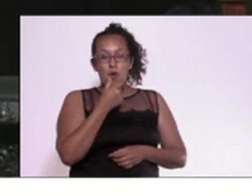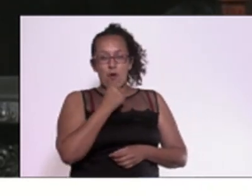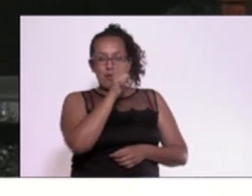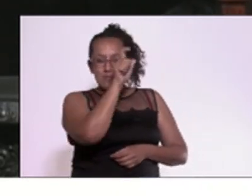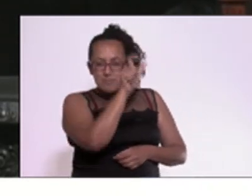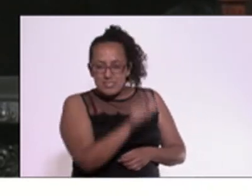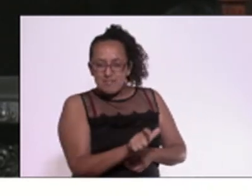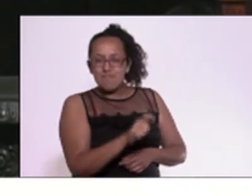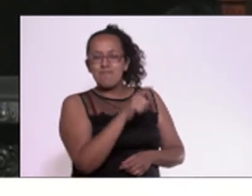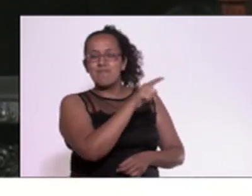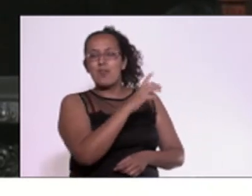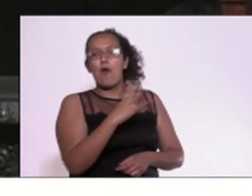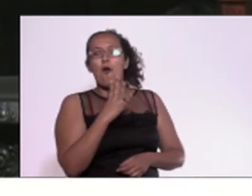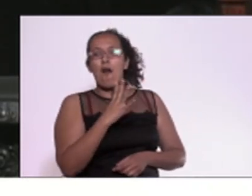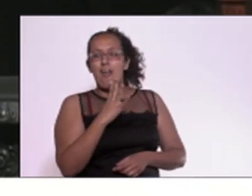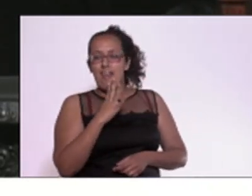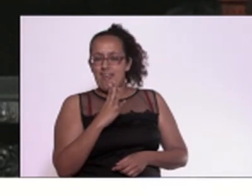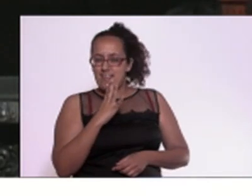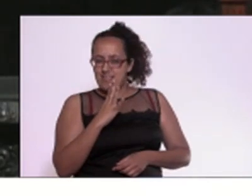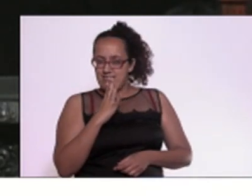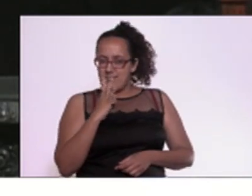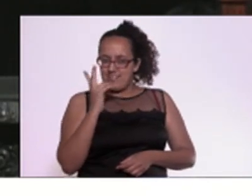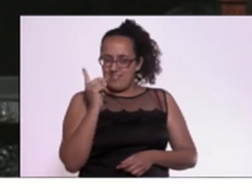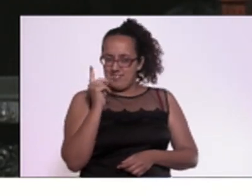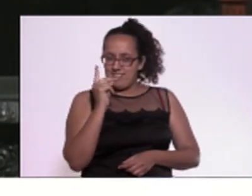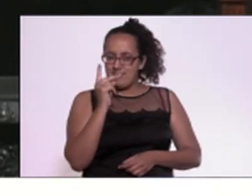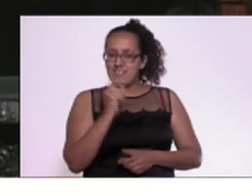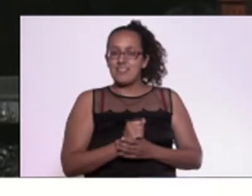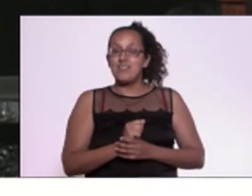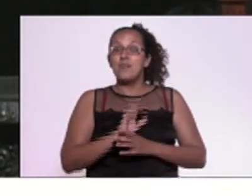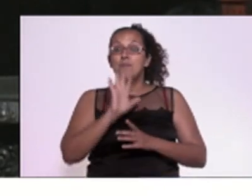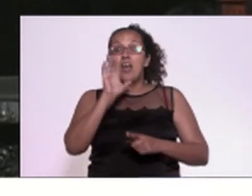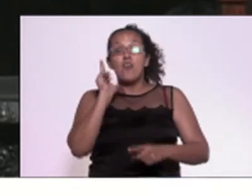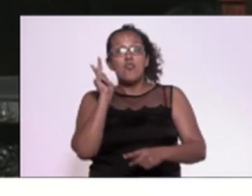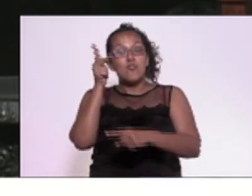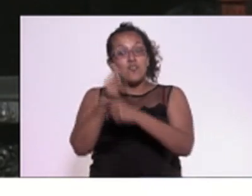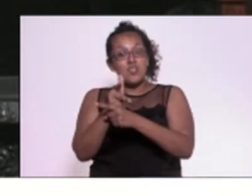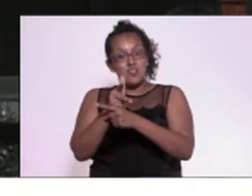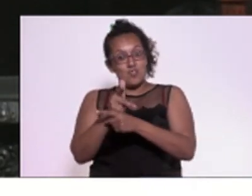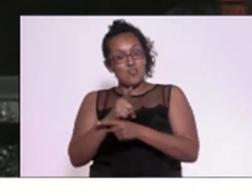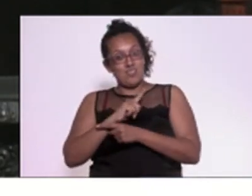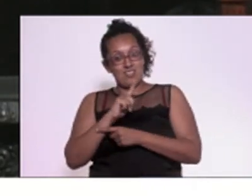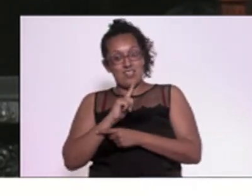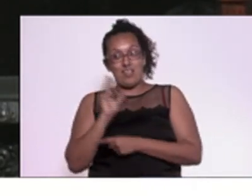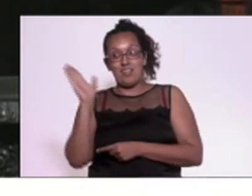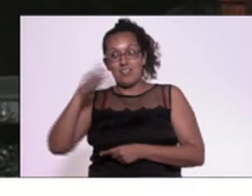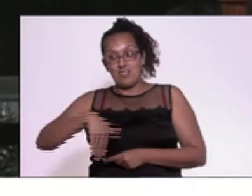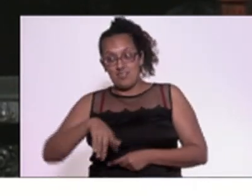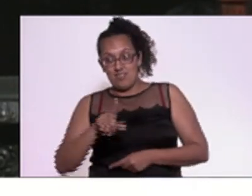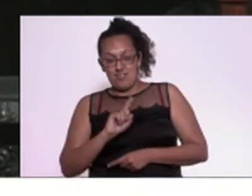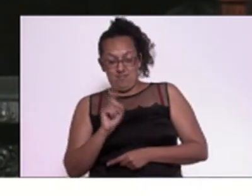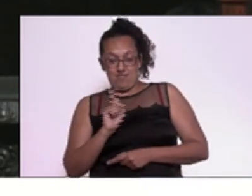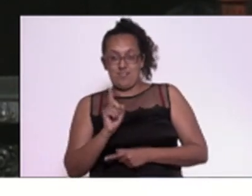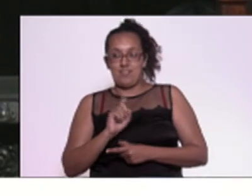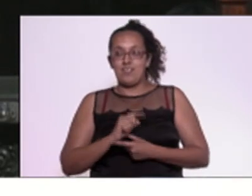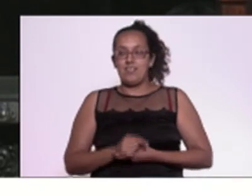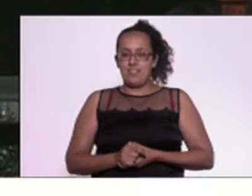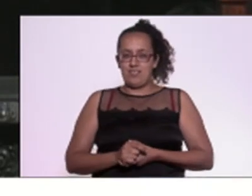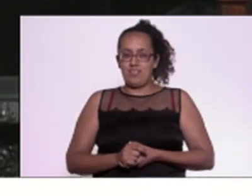de frustrado, o carioca demorou um tempo para tentar mudar essa situação. Foi trabalhar por alguns